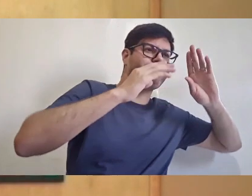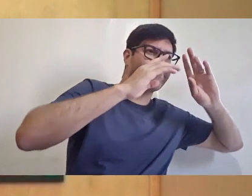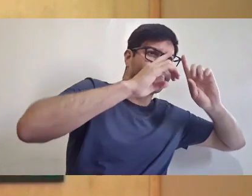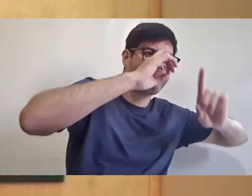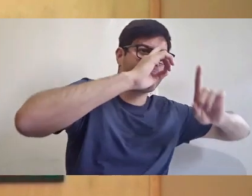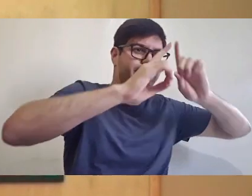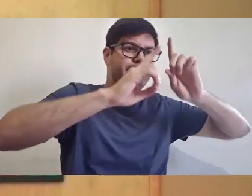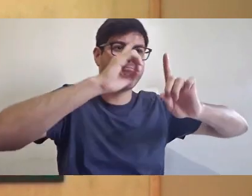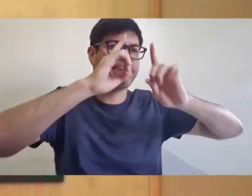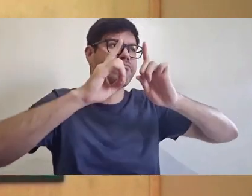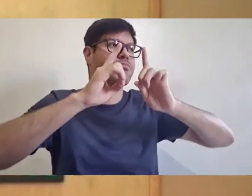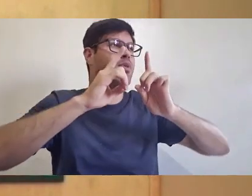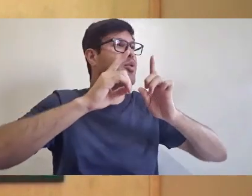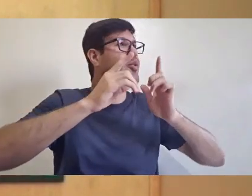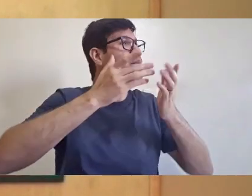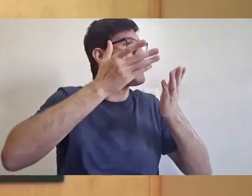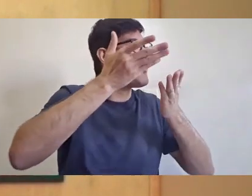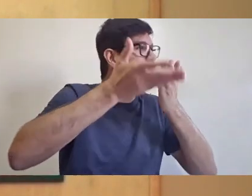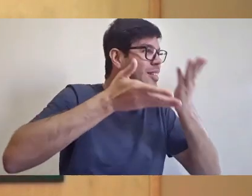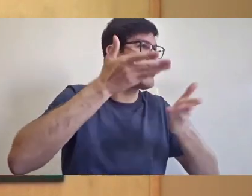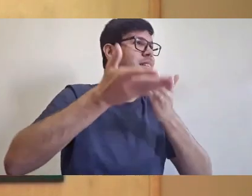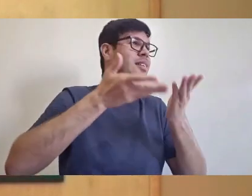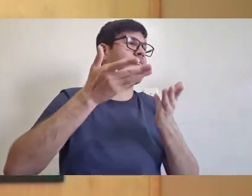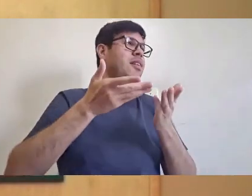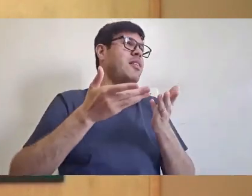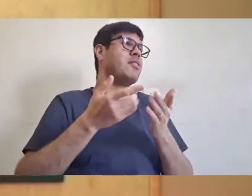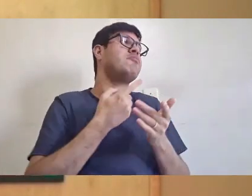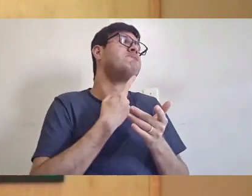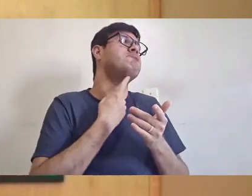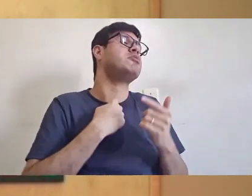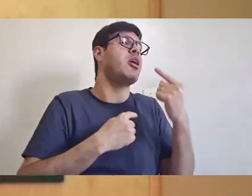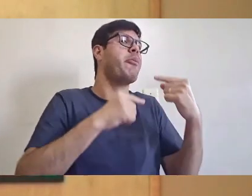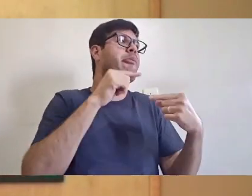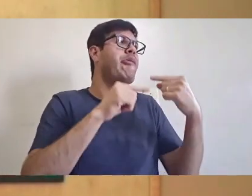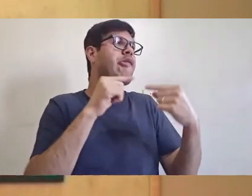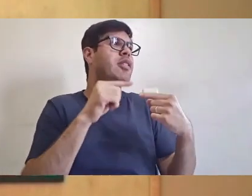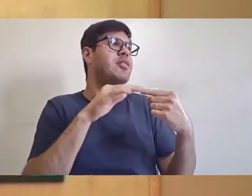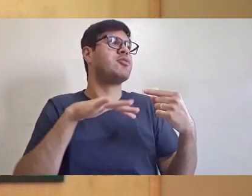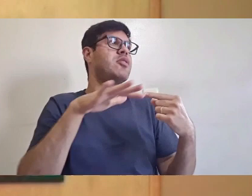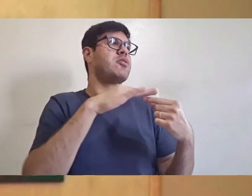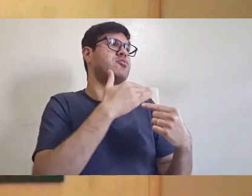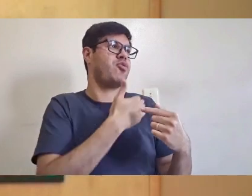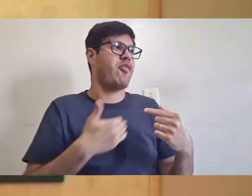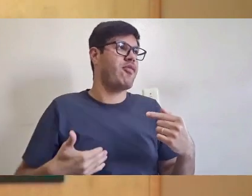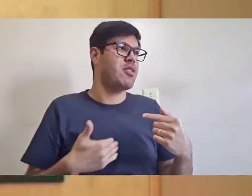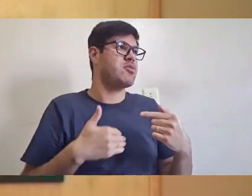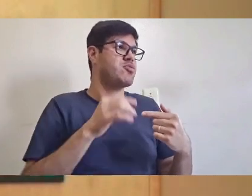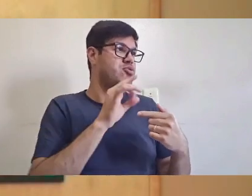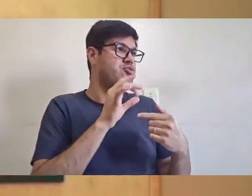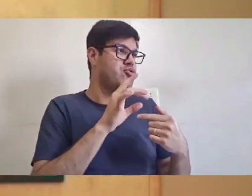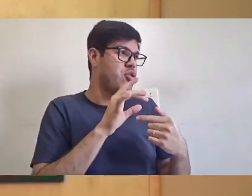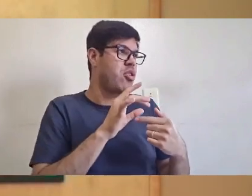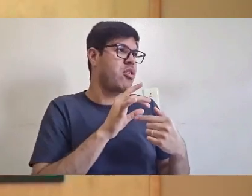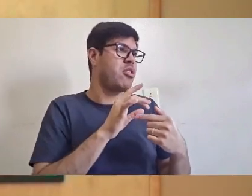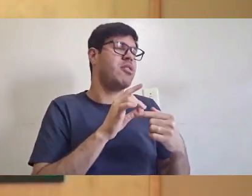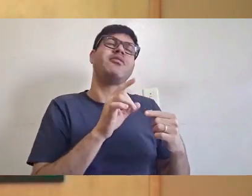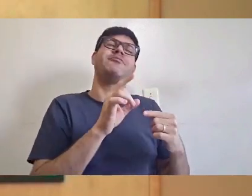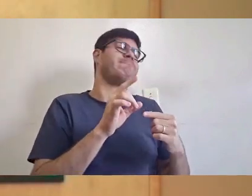está, vamos dizer assim, em função da vontade política dos nossos governantes, não só